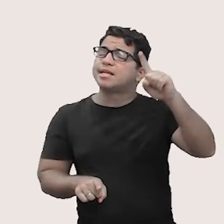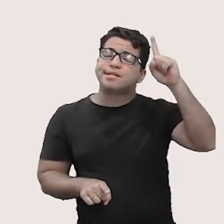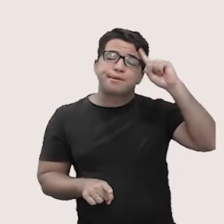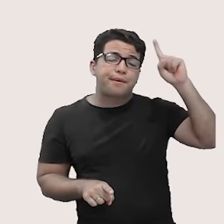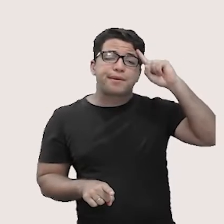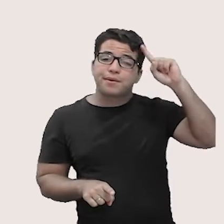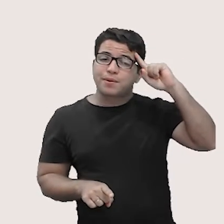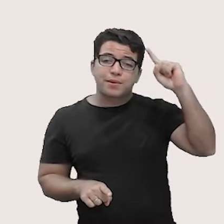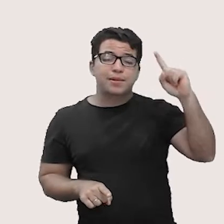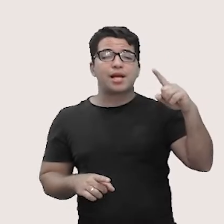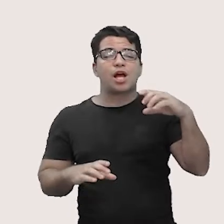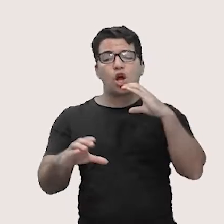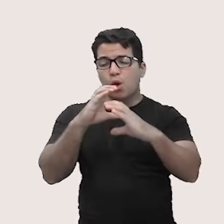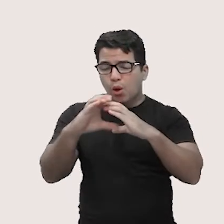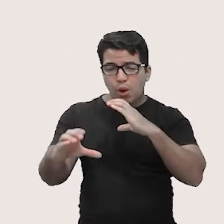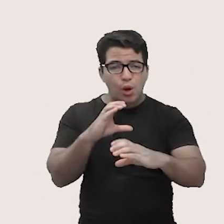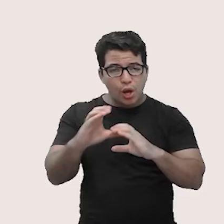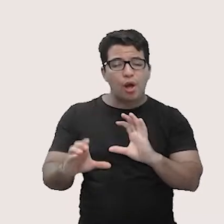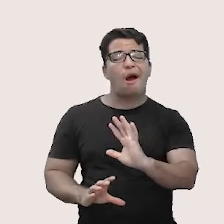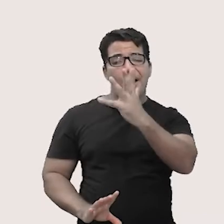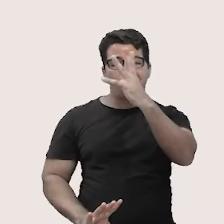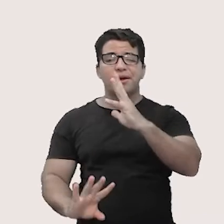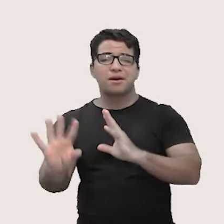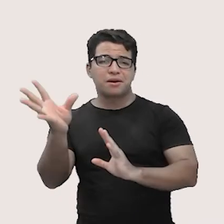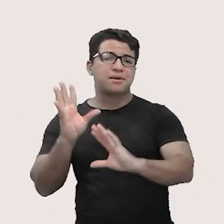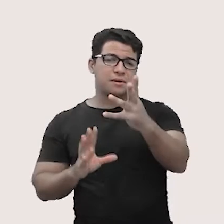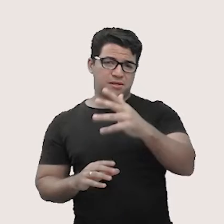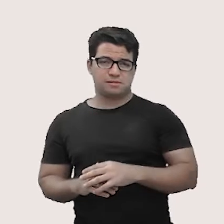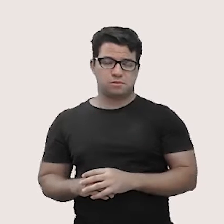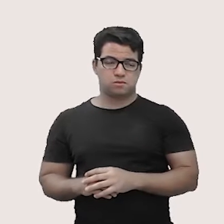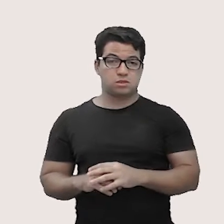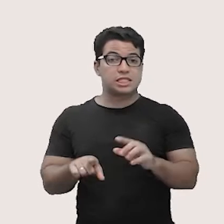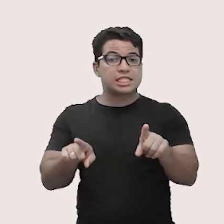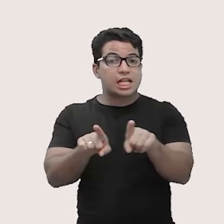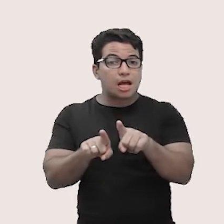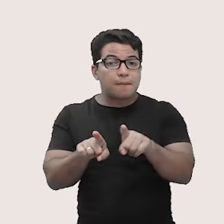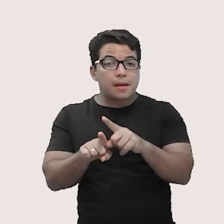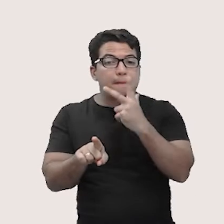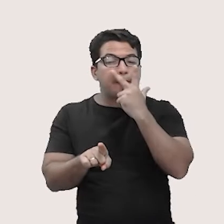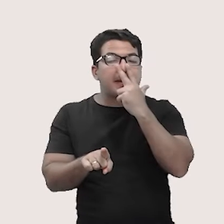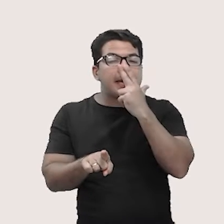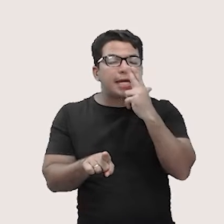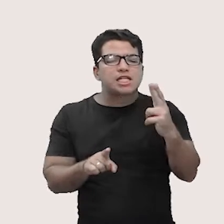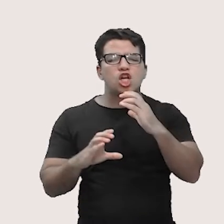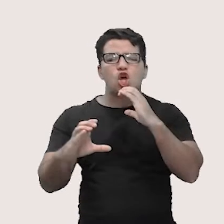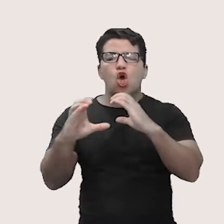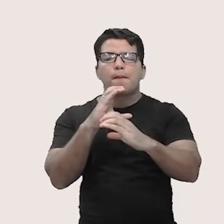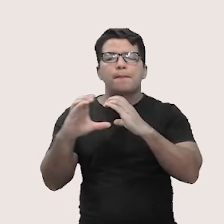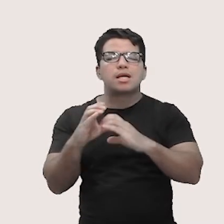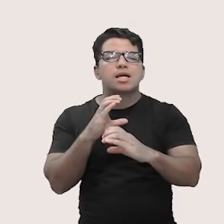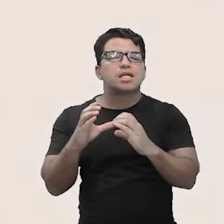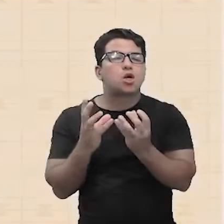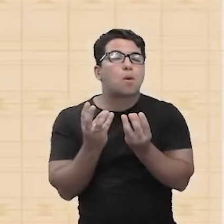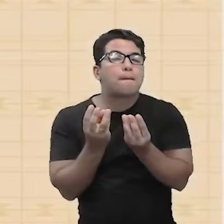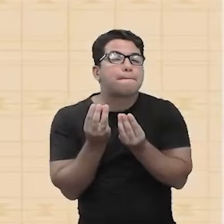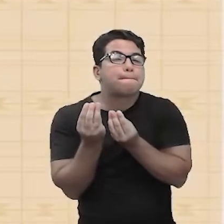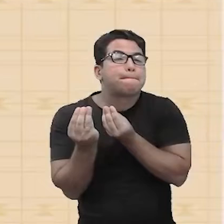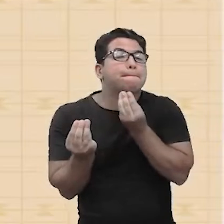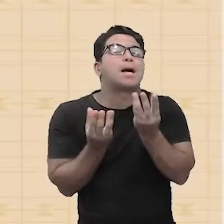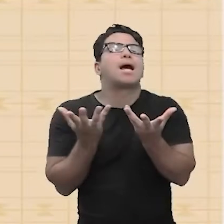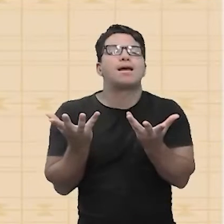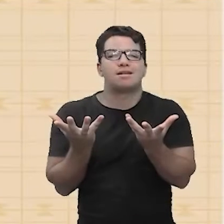comunicação e apresentam uma intenção comunicativa bem definida, porque, voltando